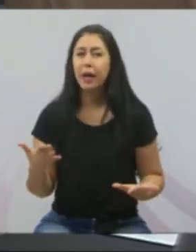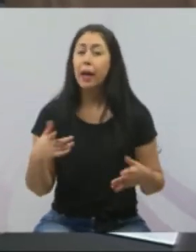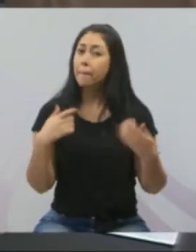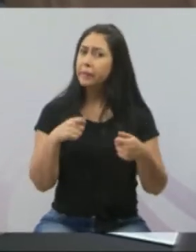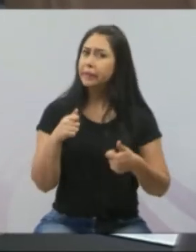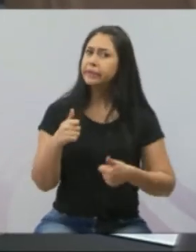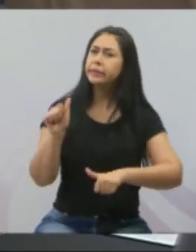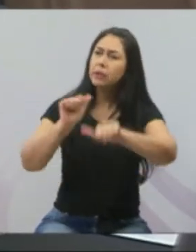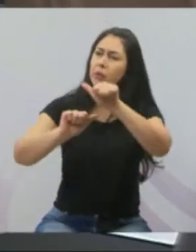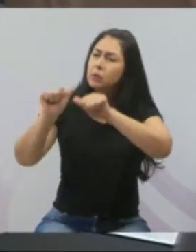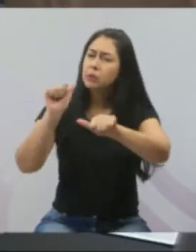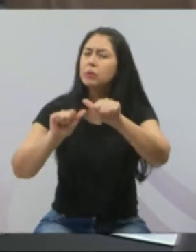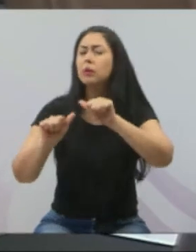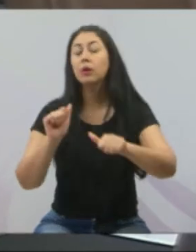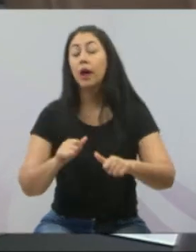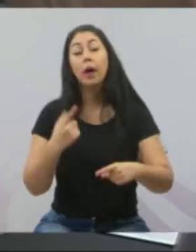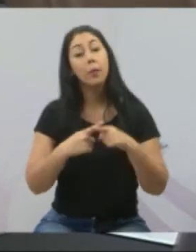Valmir Parque, do Meia Lua.